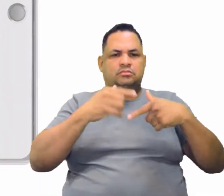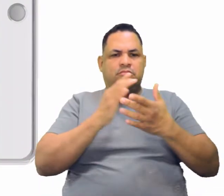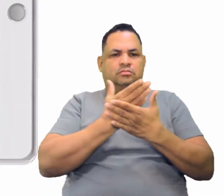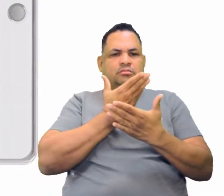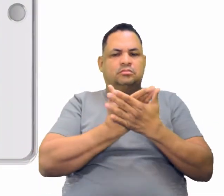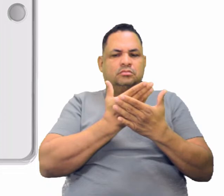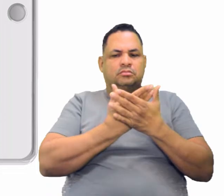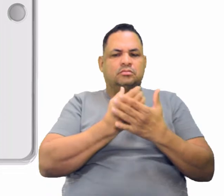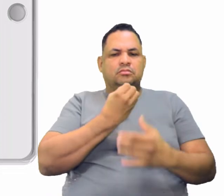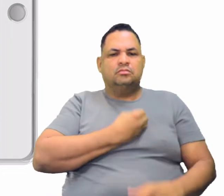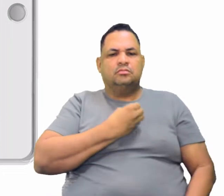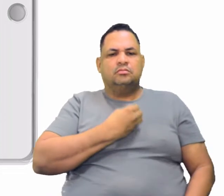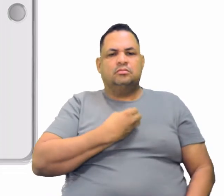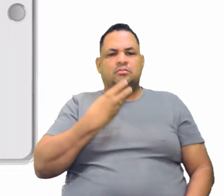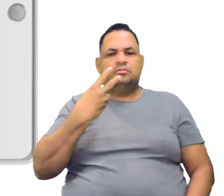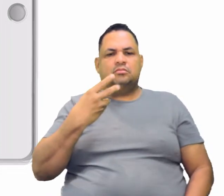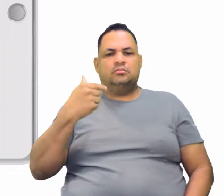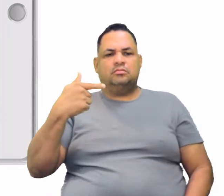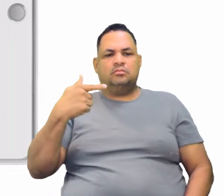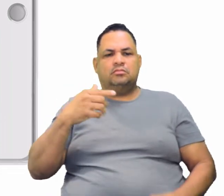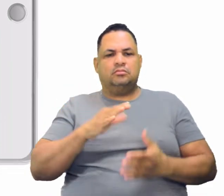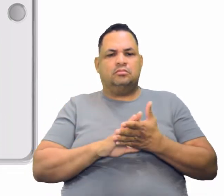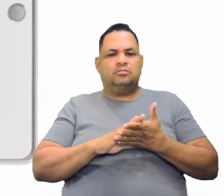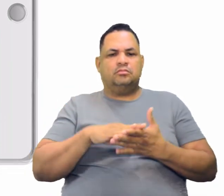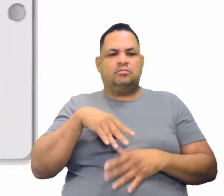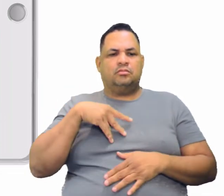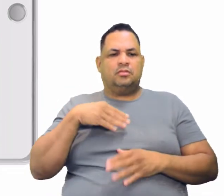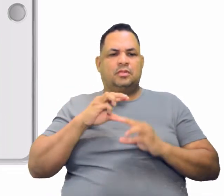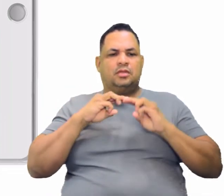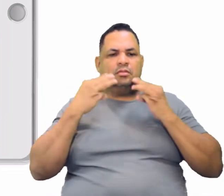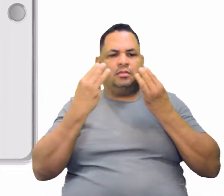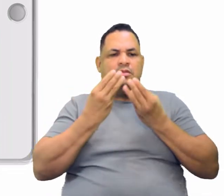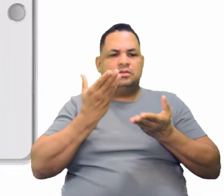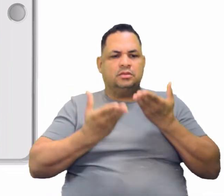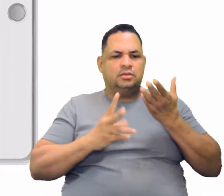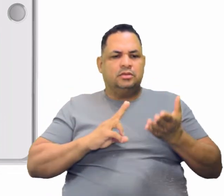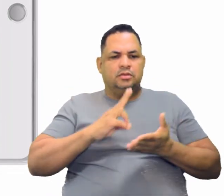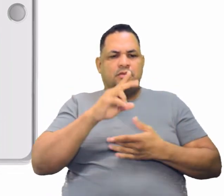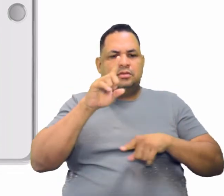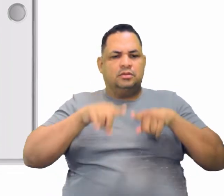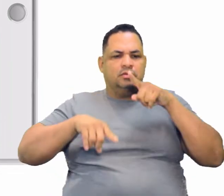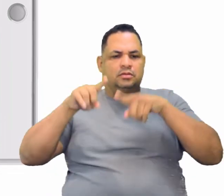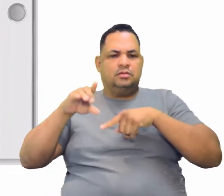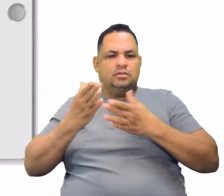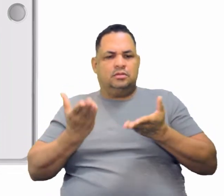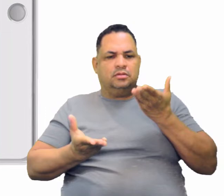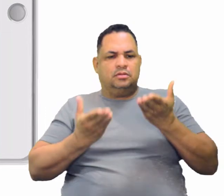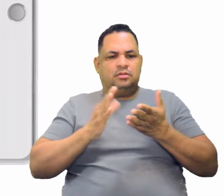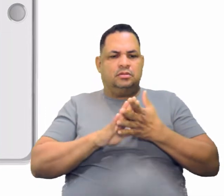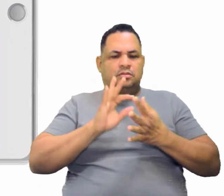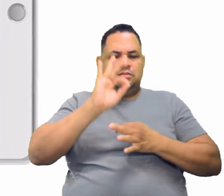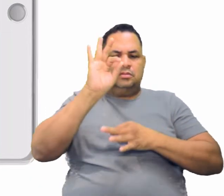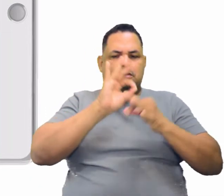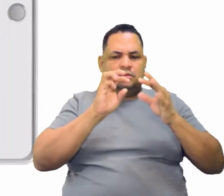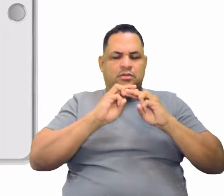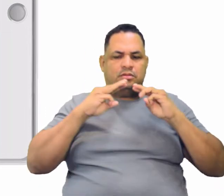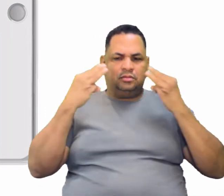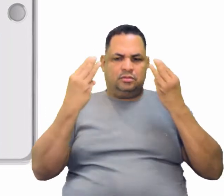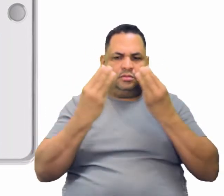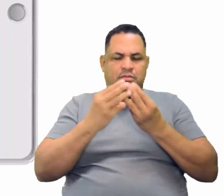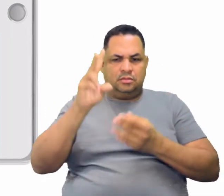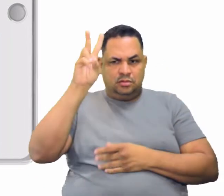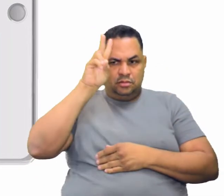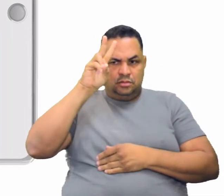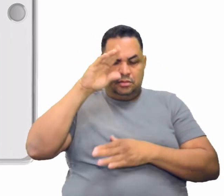aula 27, que fala de massa e peso, de força-peso, variações do peso e medida de massa.